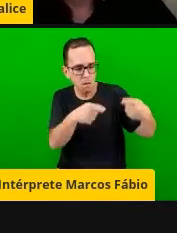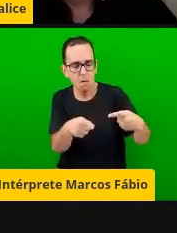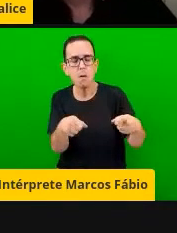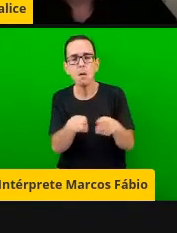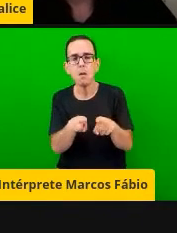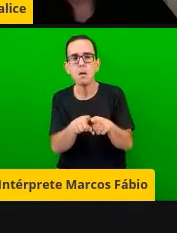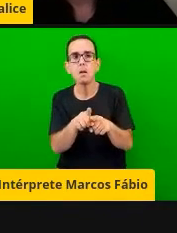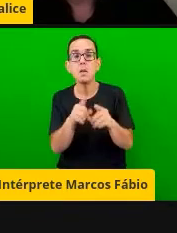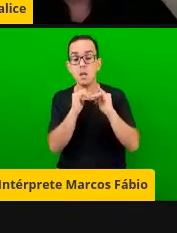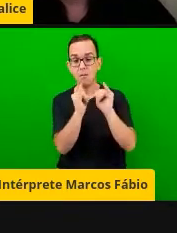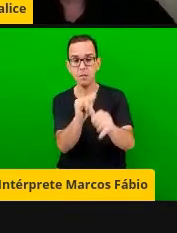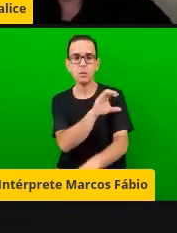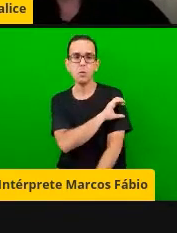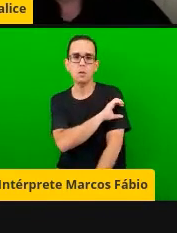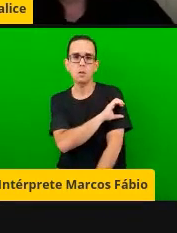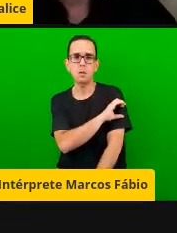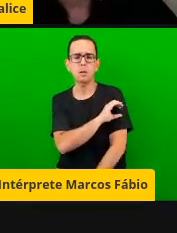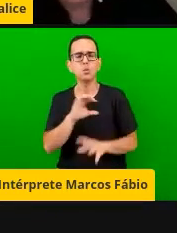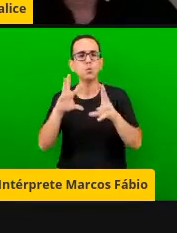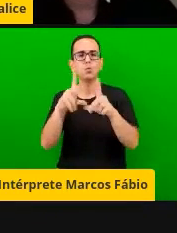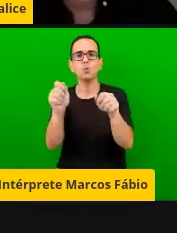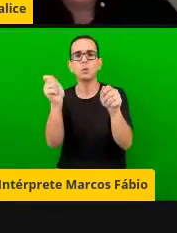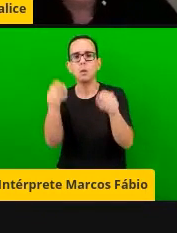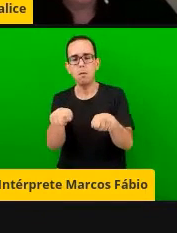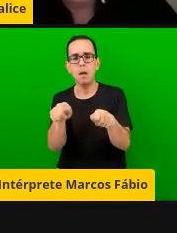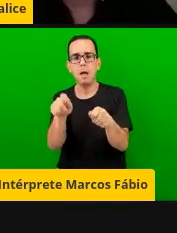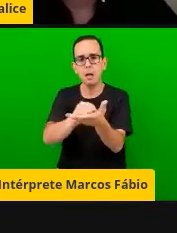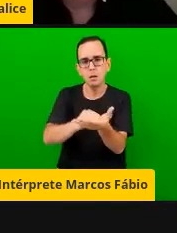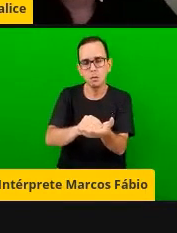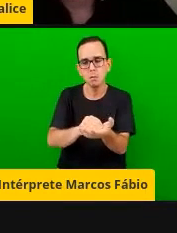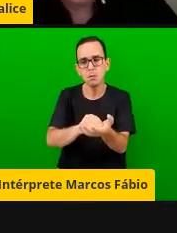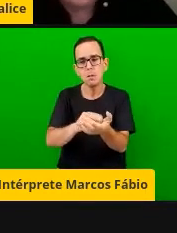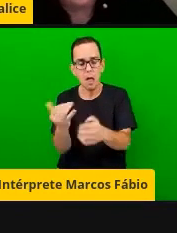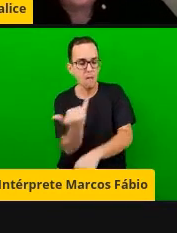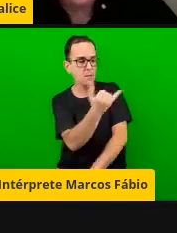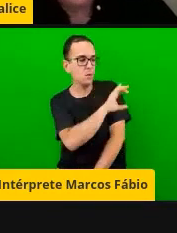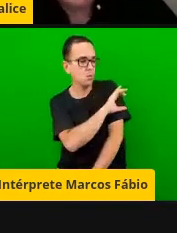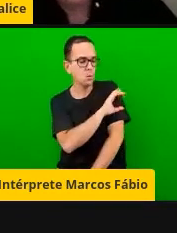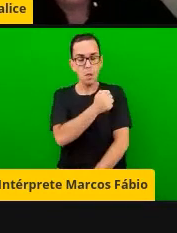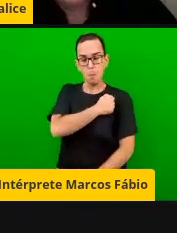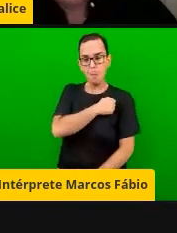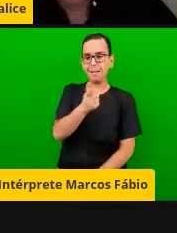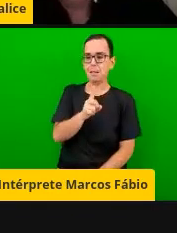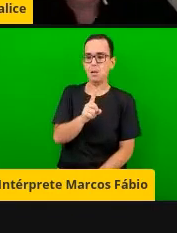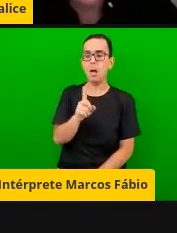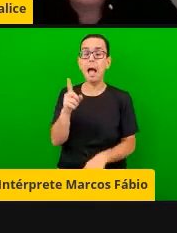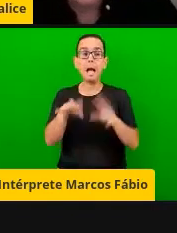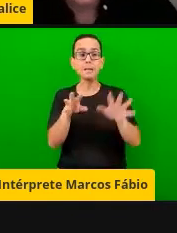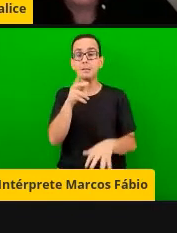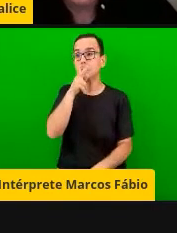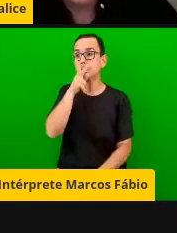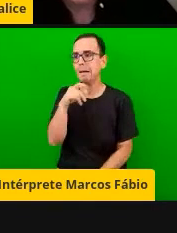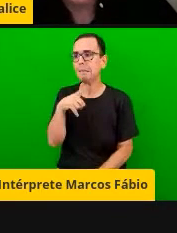coordenação, né? Então, tudo que vocês fazem, a coordenação é o elo de vocês com o aluno, né, com o pai, que às vezes é o pai que tem o